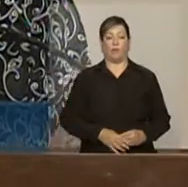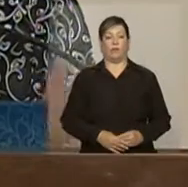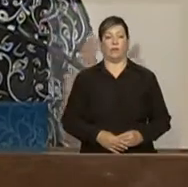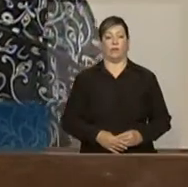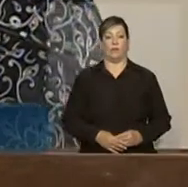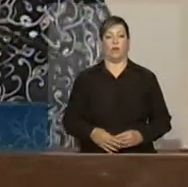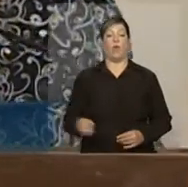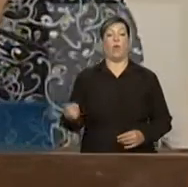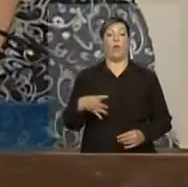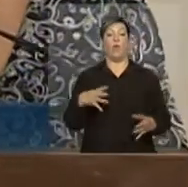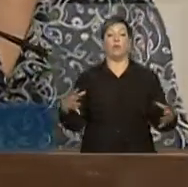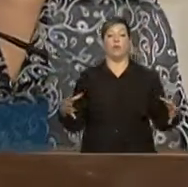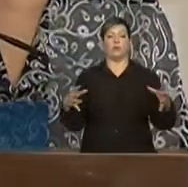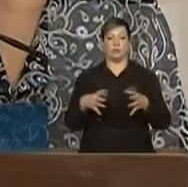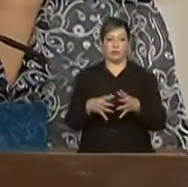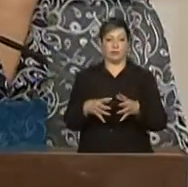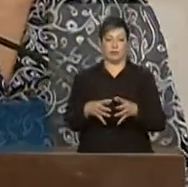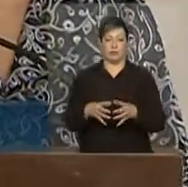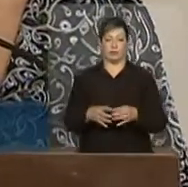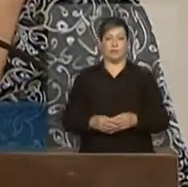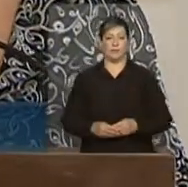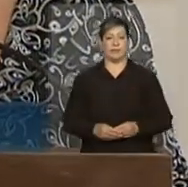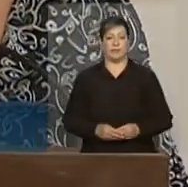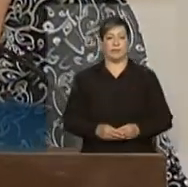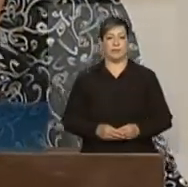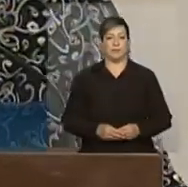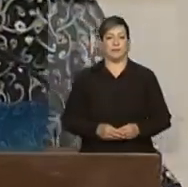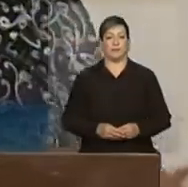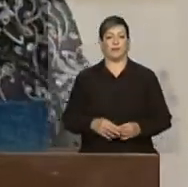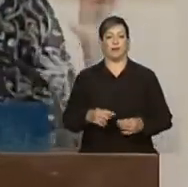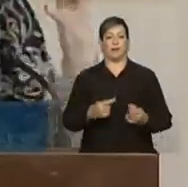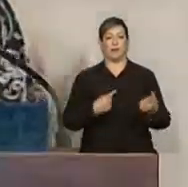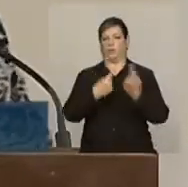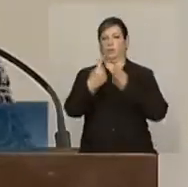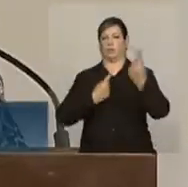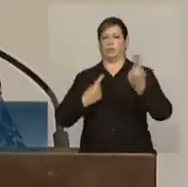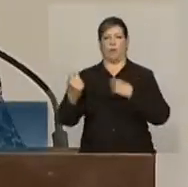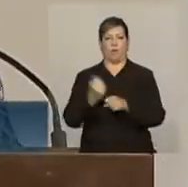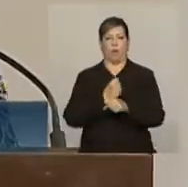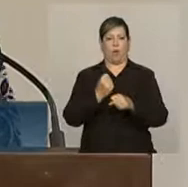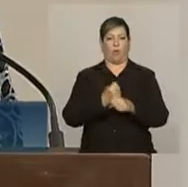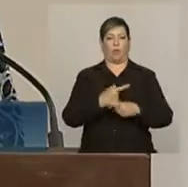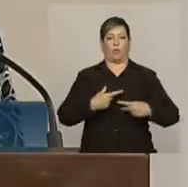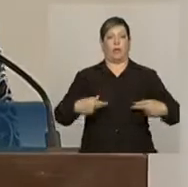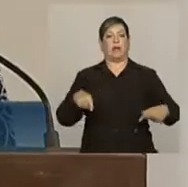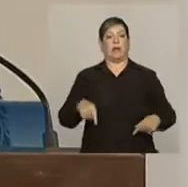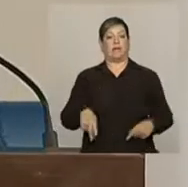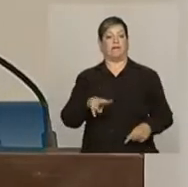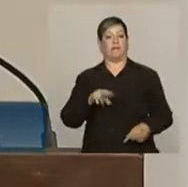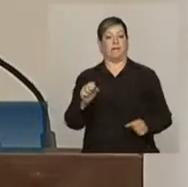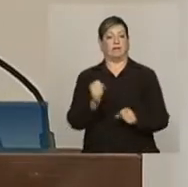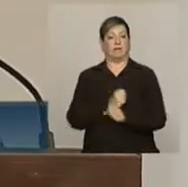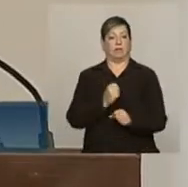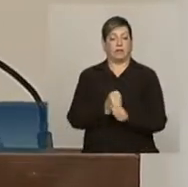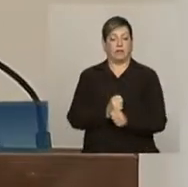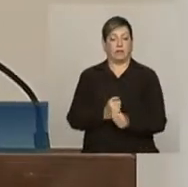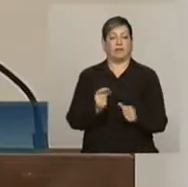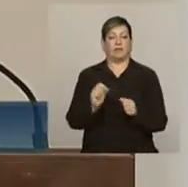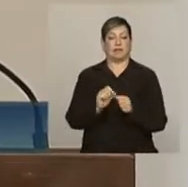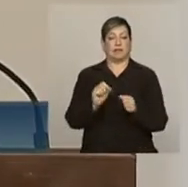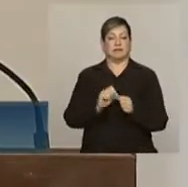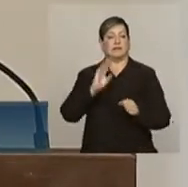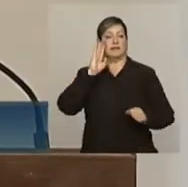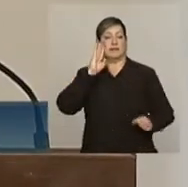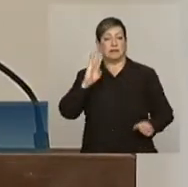esse novo conjunto de rodovias, ele será feito primeiro com